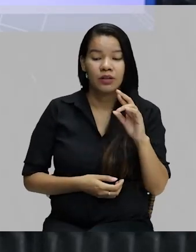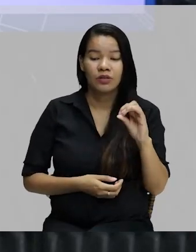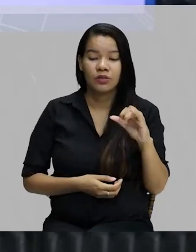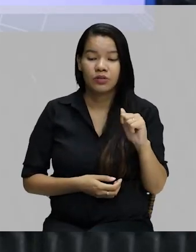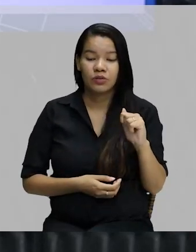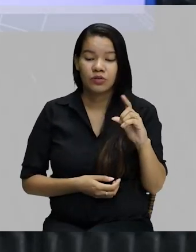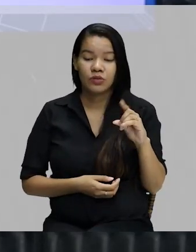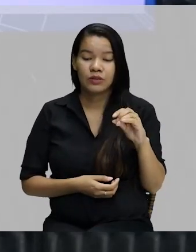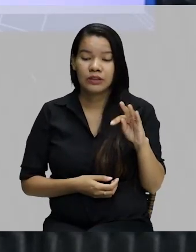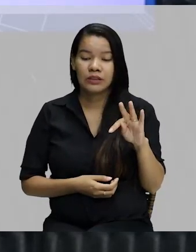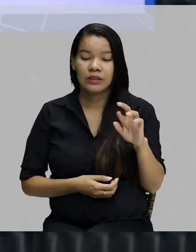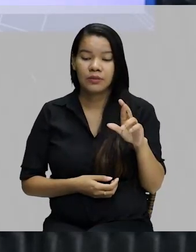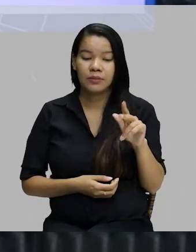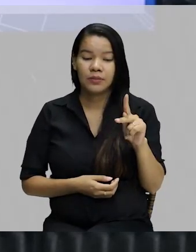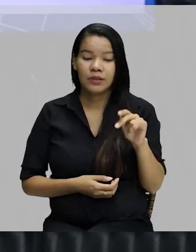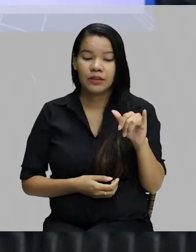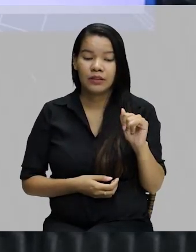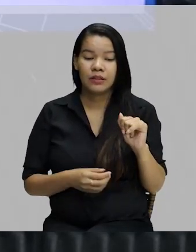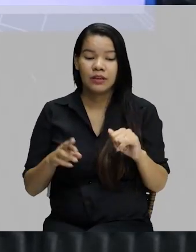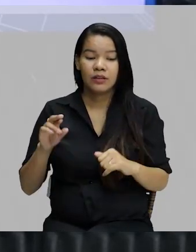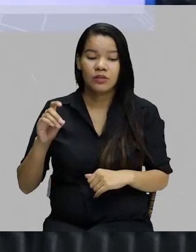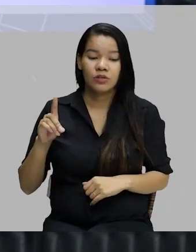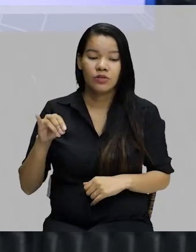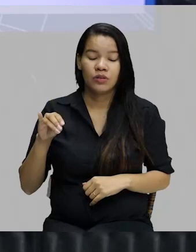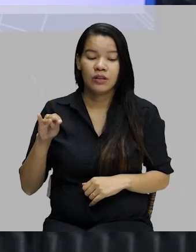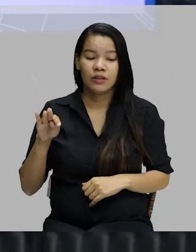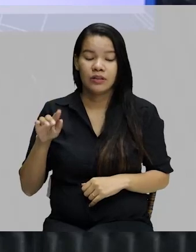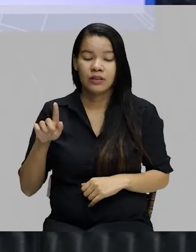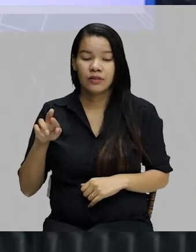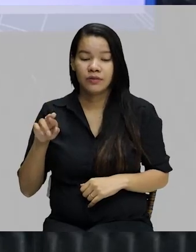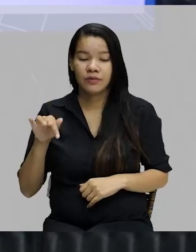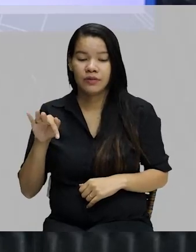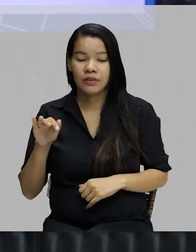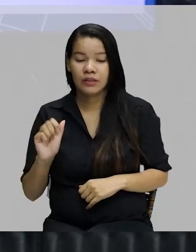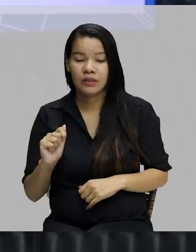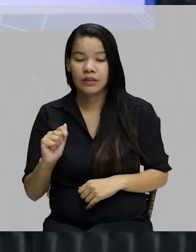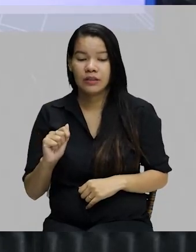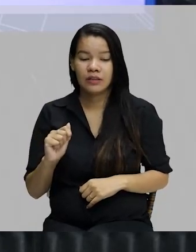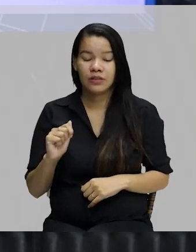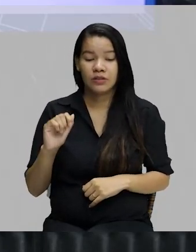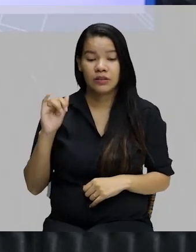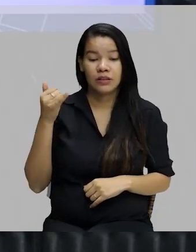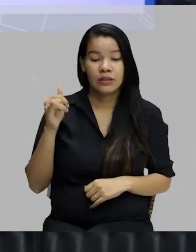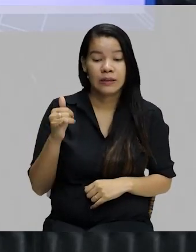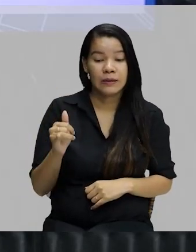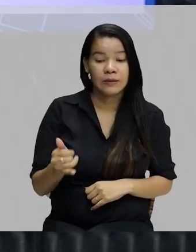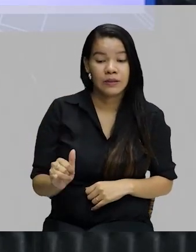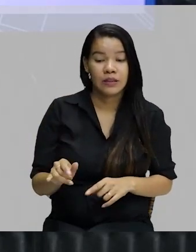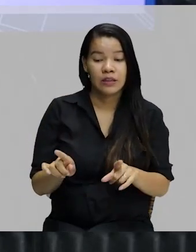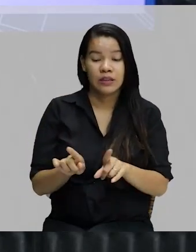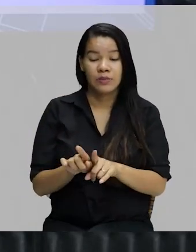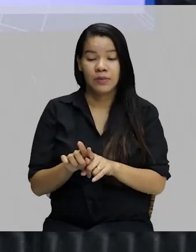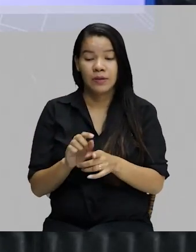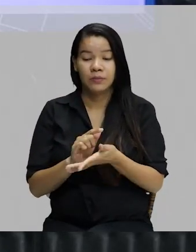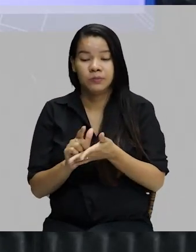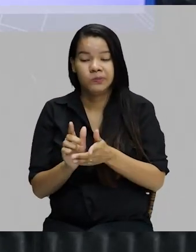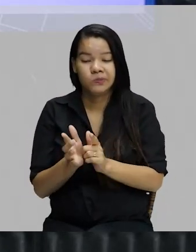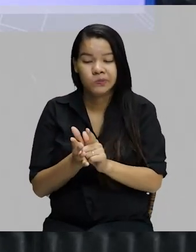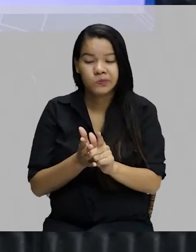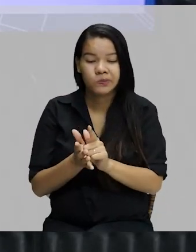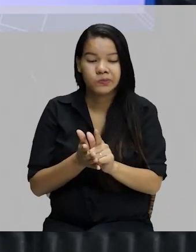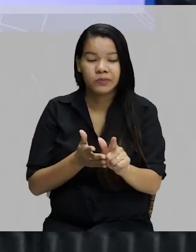radiografia, geração de energia, a esterilização de materiais, o desenvolvimento de